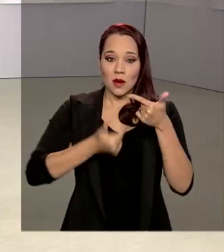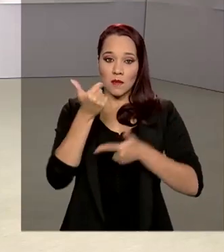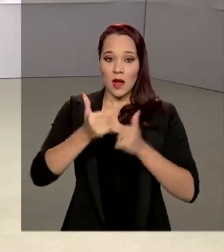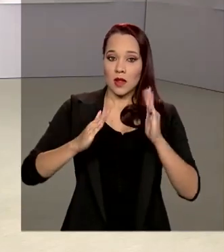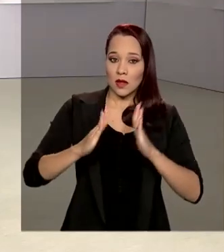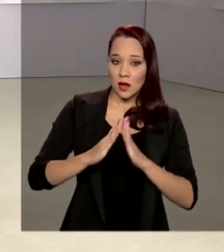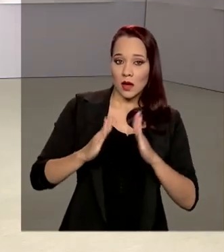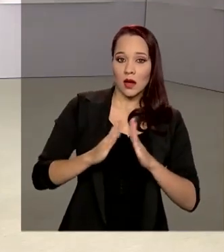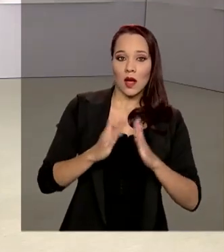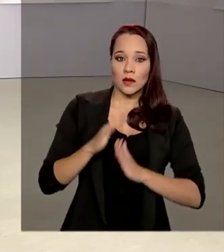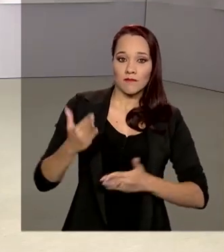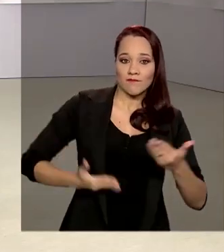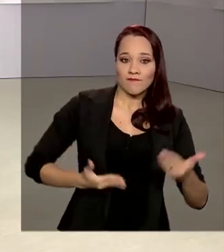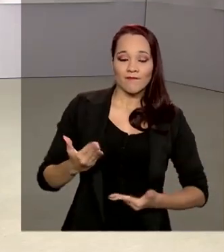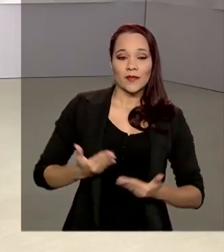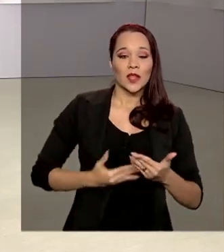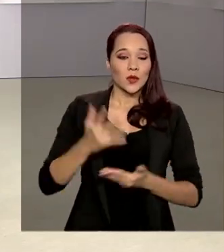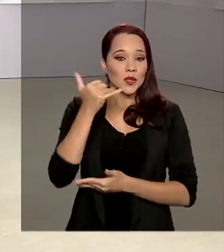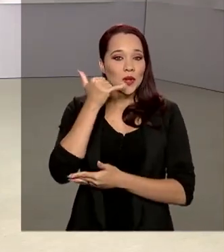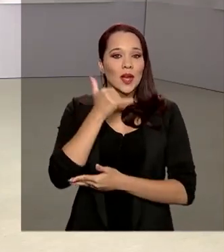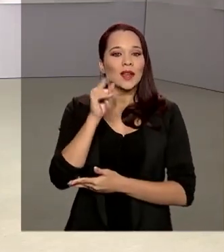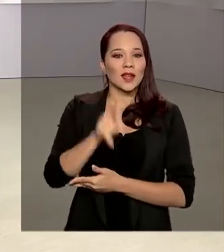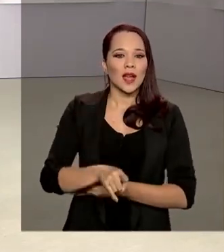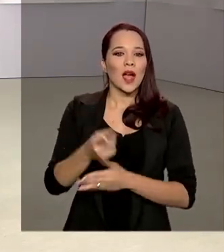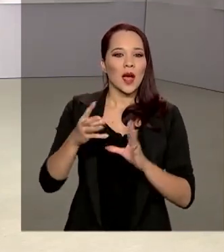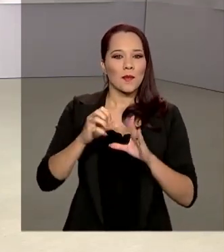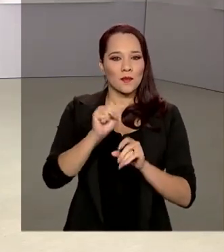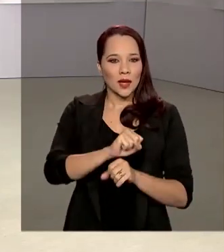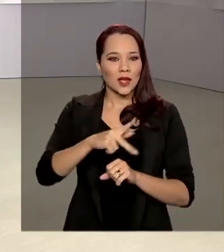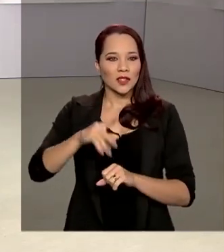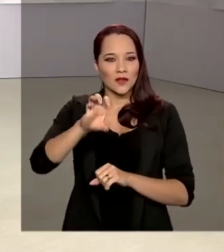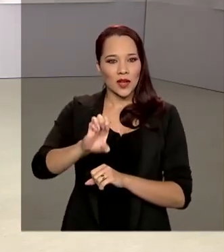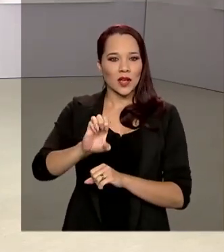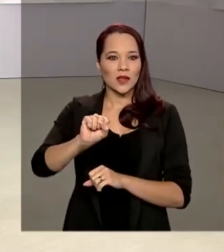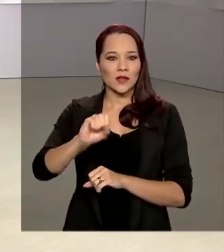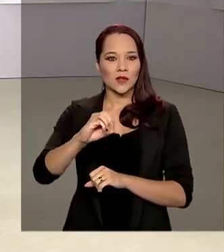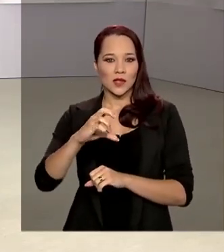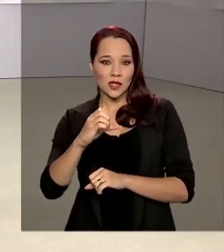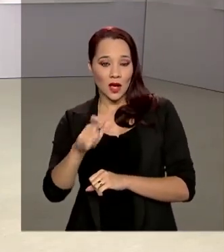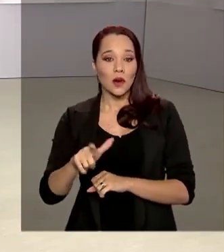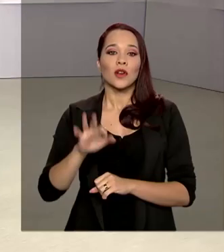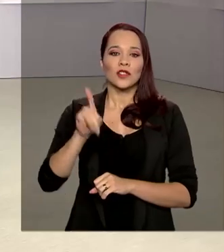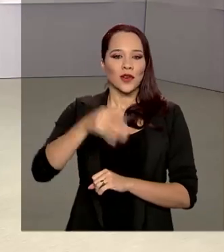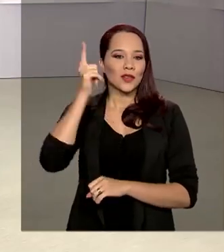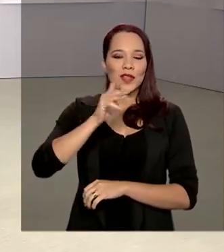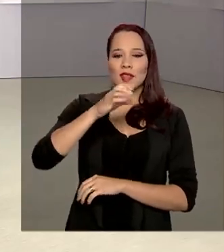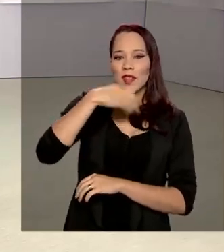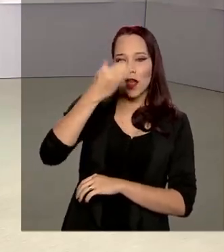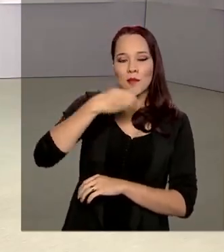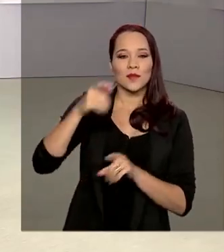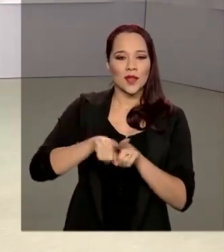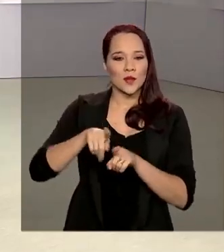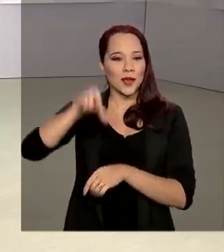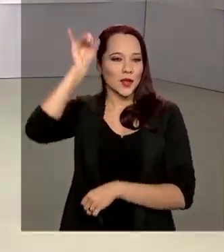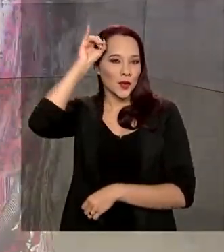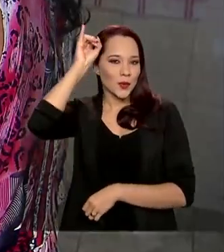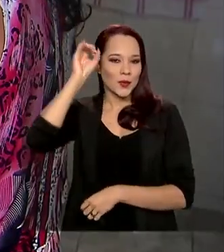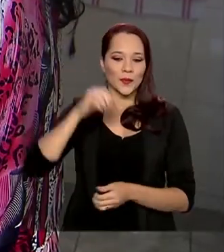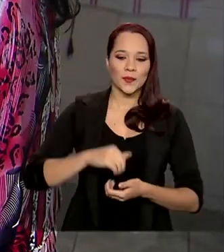É que o governo lançou o E-Social Doméstico. O aplicativo já está disponível nas lojas App Store e Google Play.